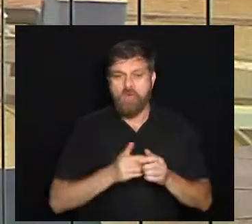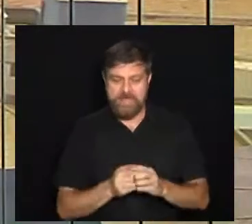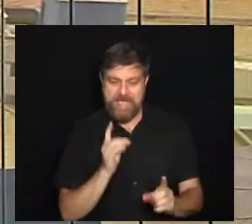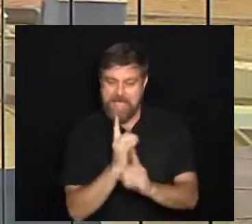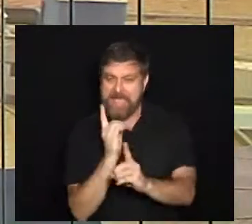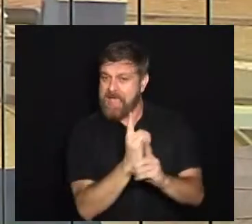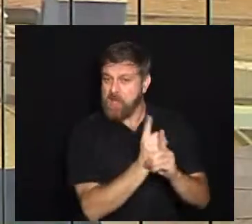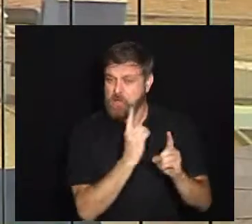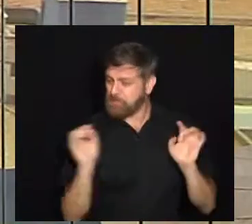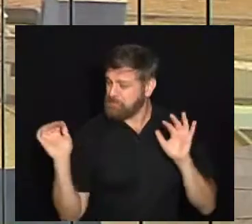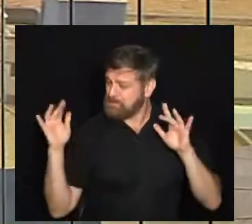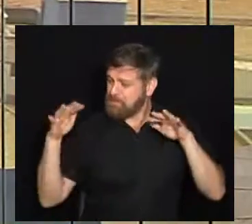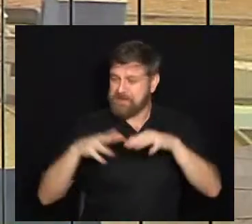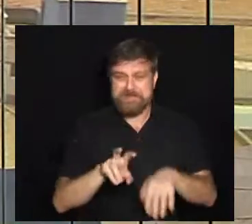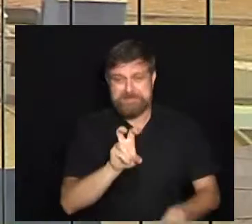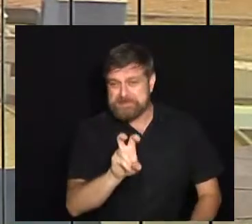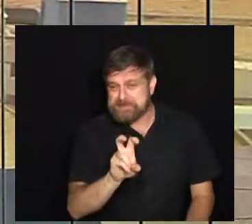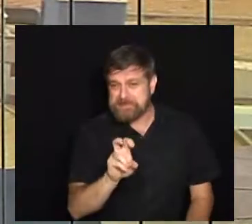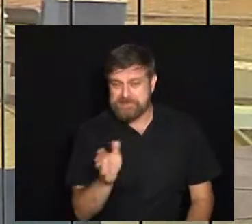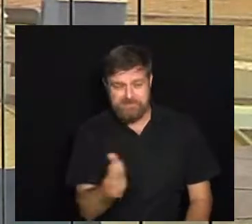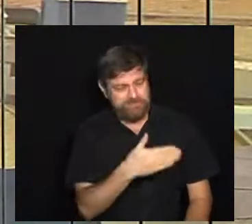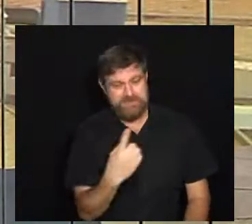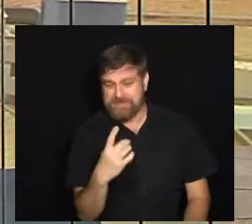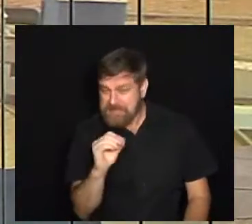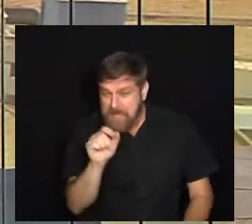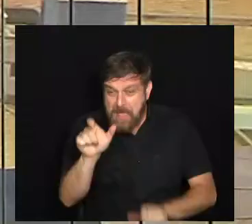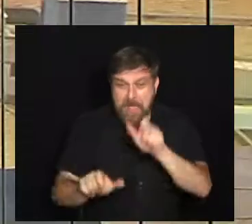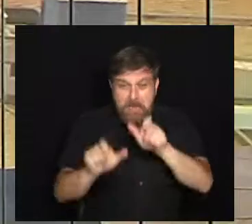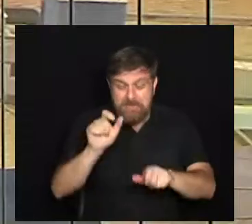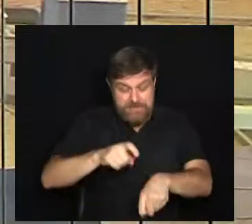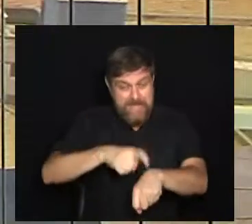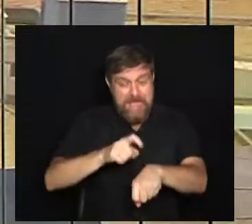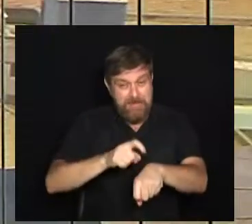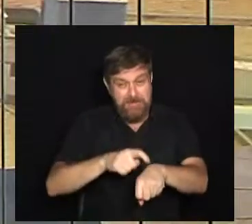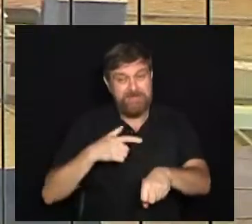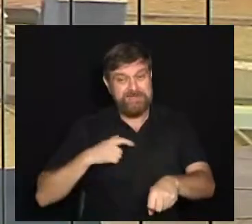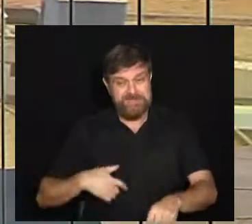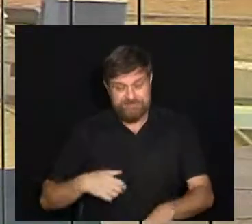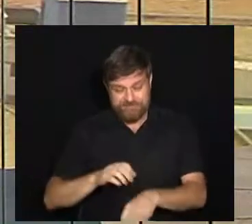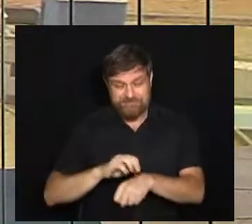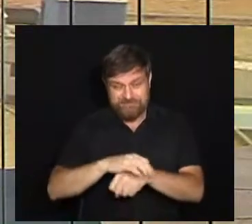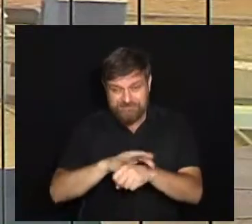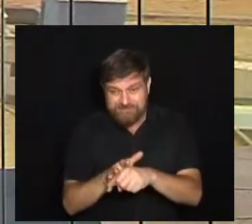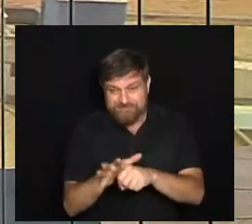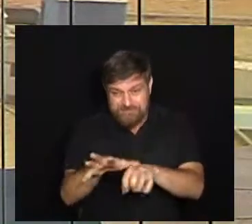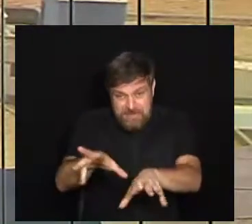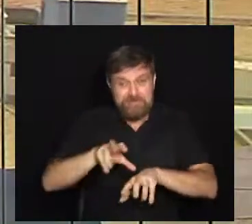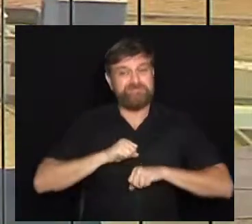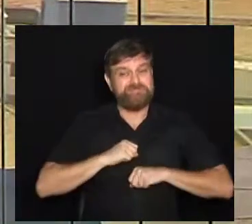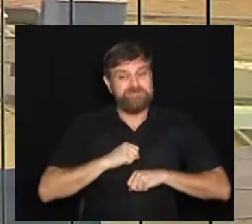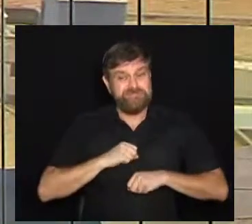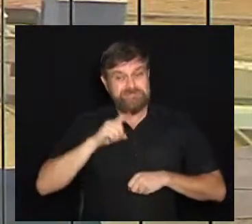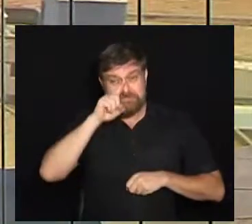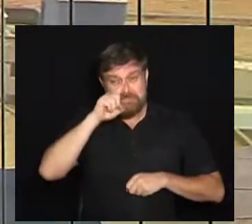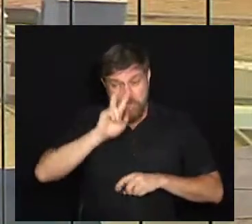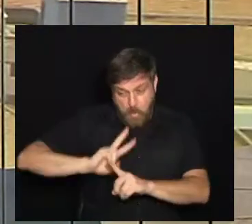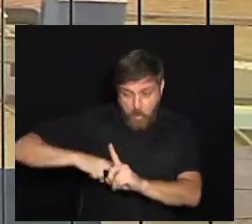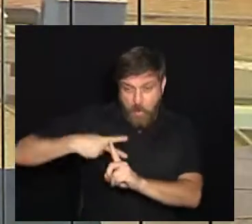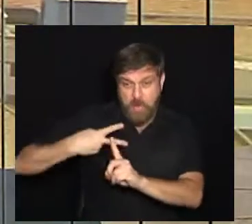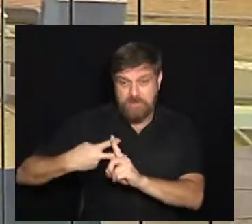pessoal qualquer reunião com cinco dez pessoas já é um momento em que o risco para contrair o vírus está aumentado então